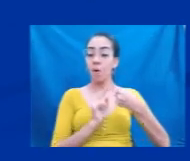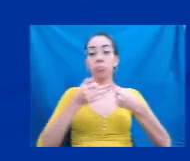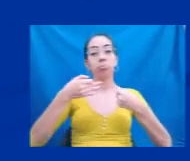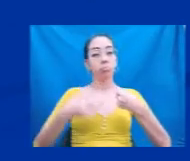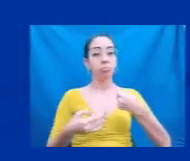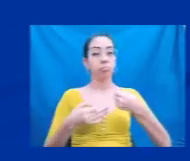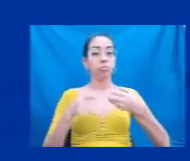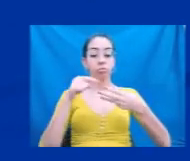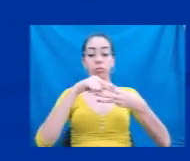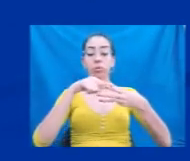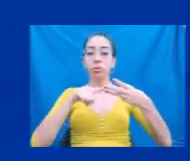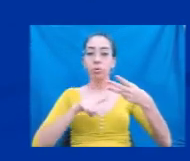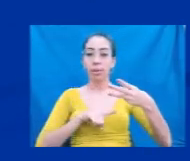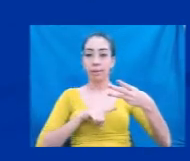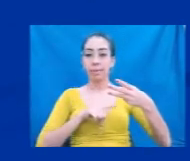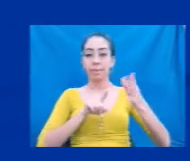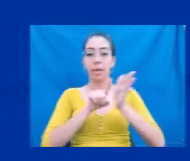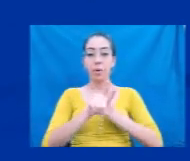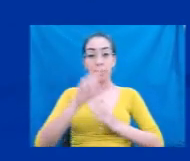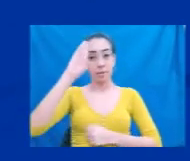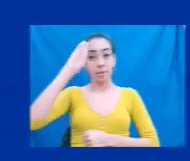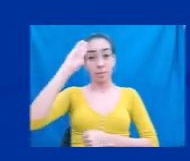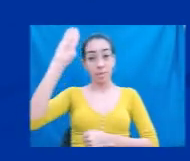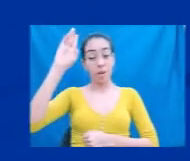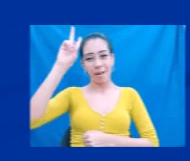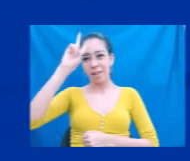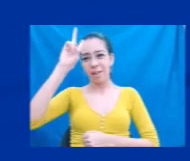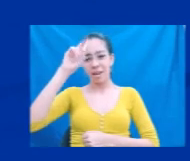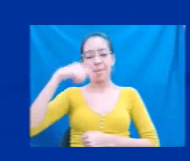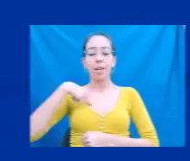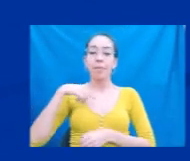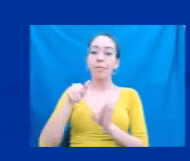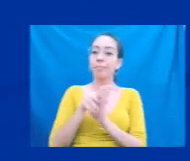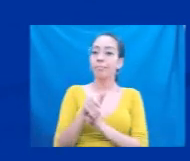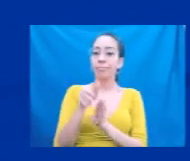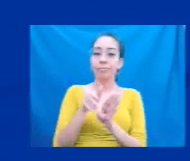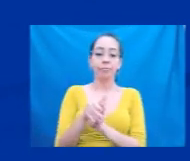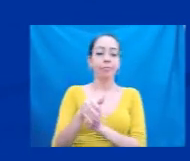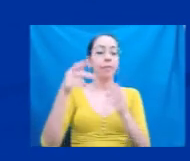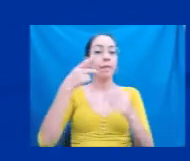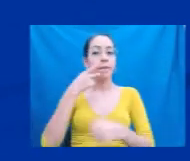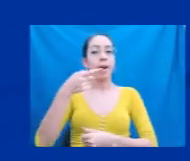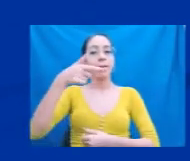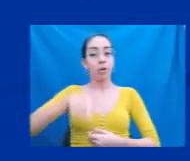atenção de vocês. A identificação, ela é importantíssima, tá ok? Importantíssima.